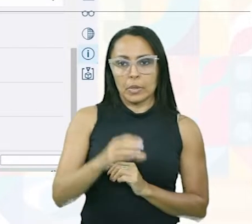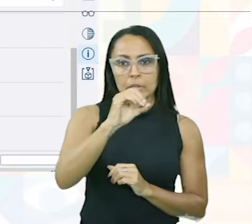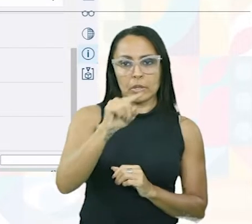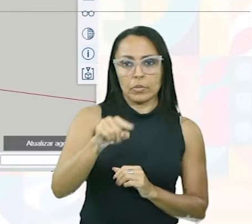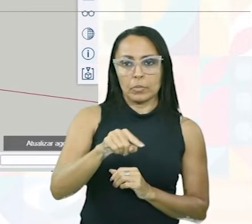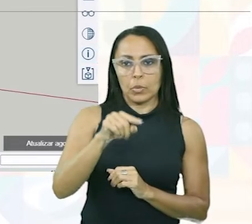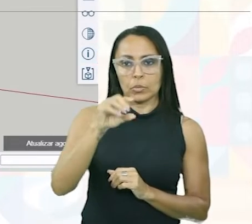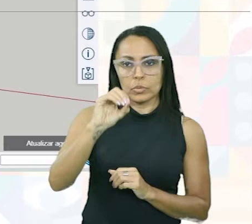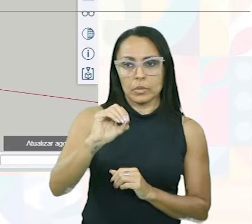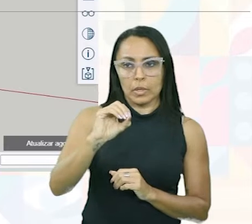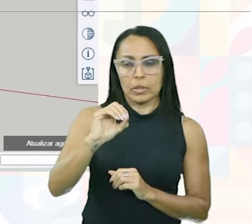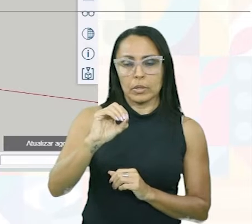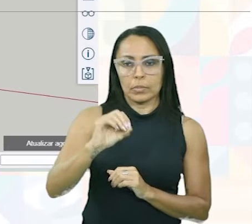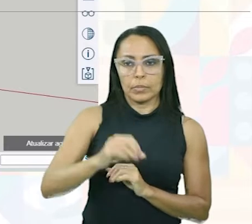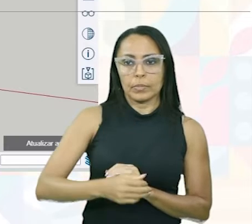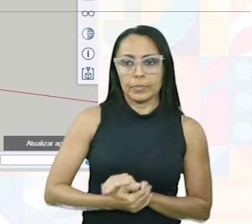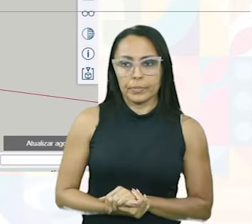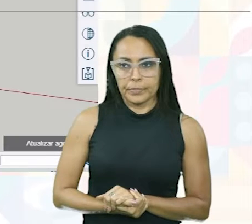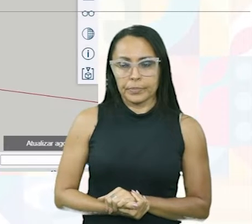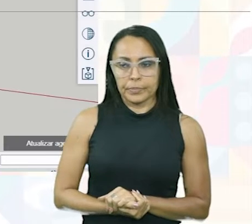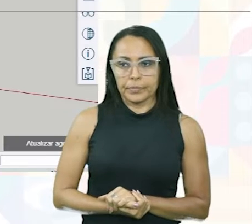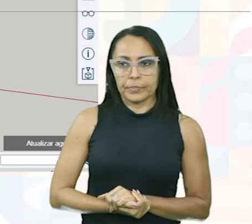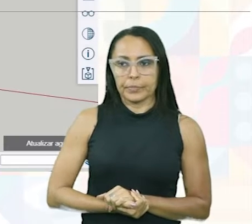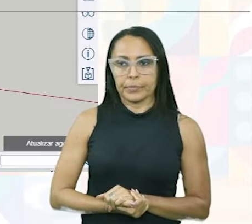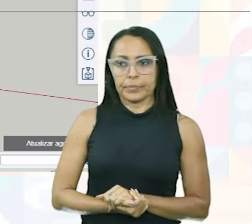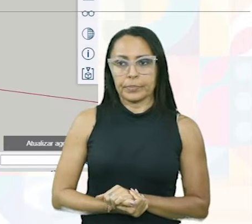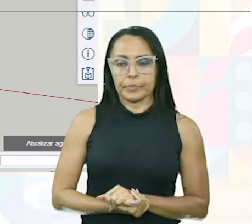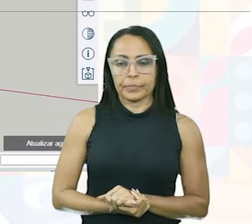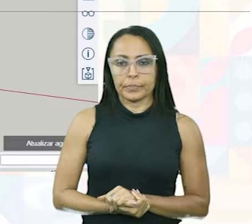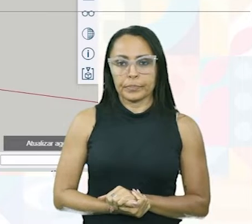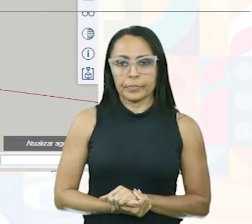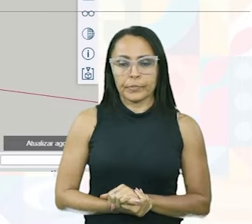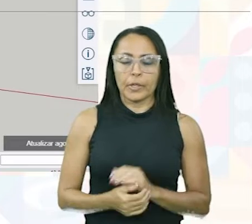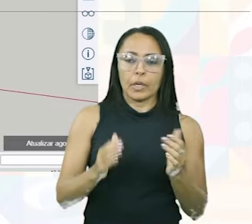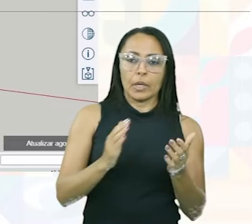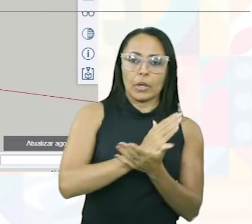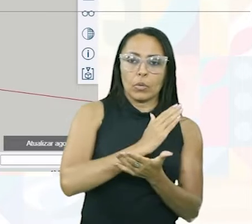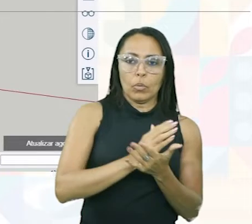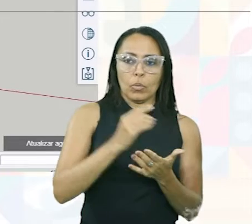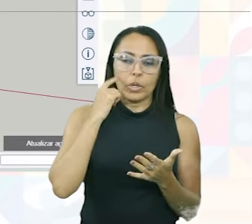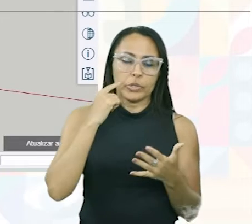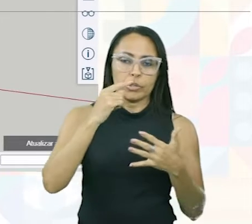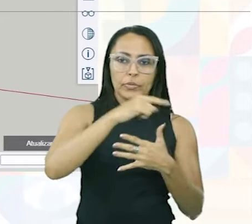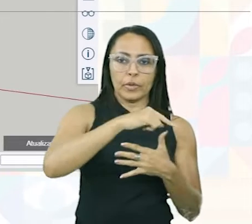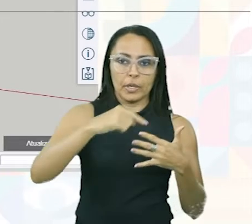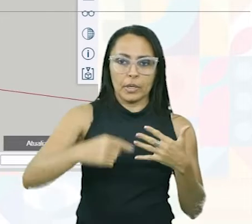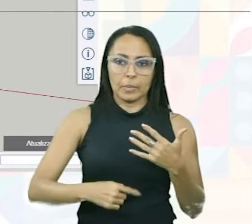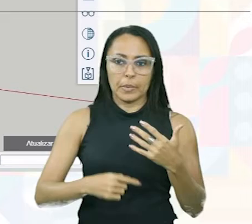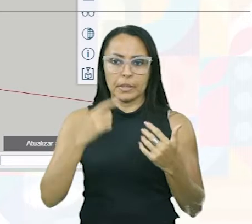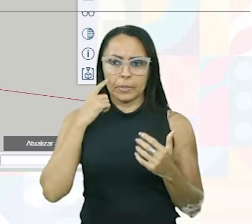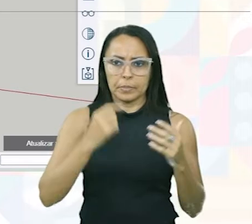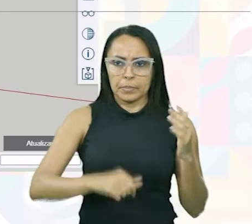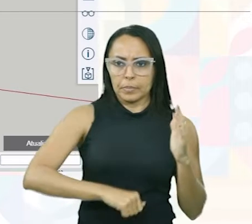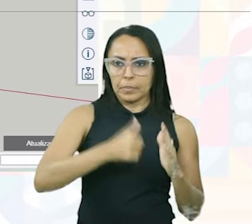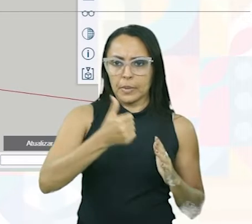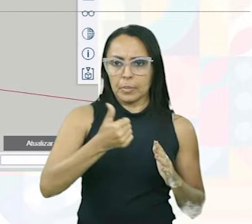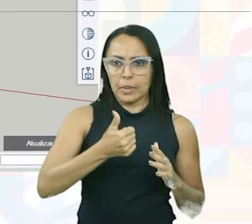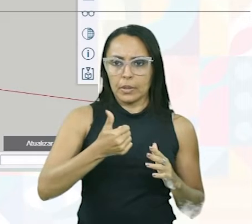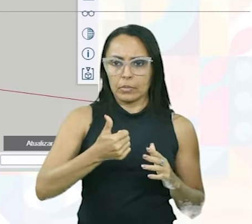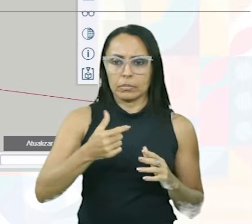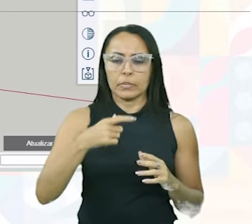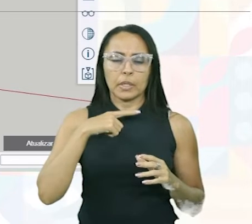metros, tá? Pronto, então agora vamos ver algumas das ferramentas. Primeiro nós temos aqui